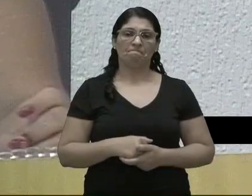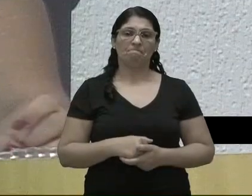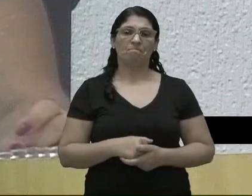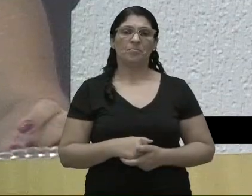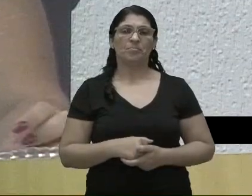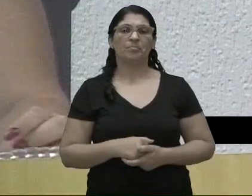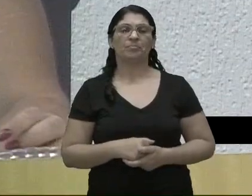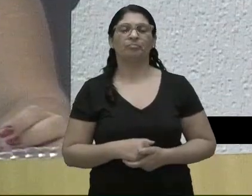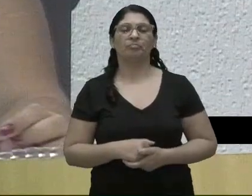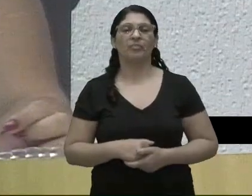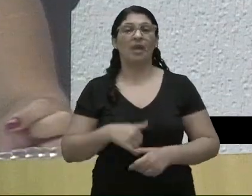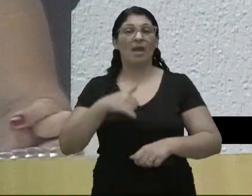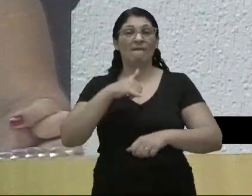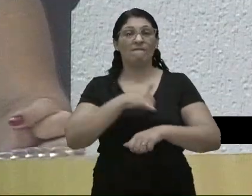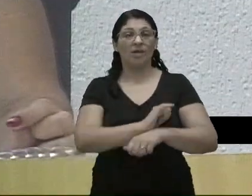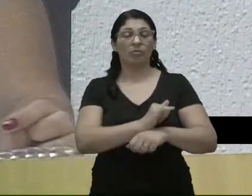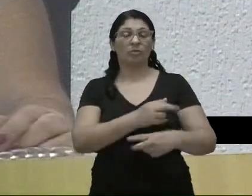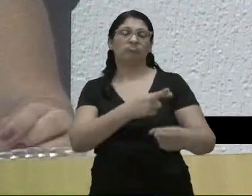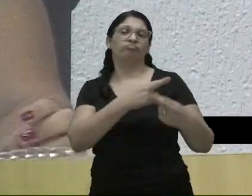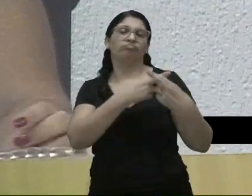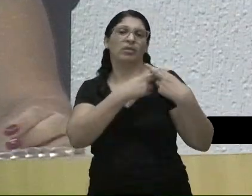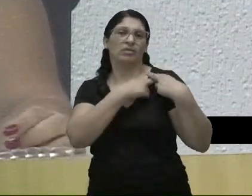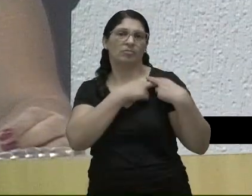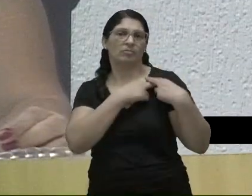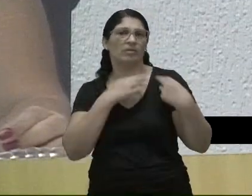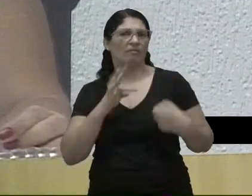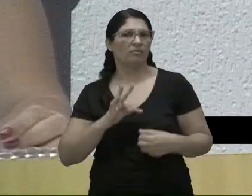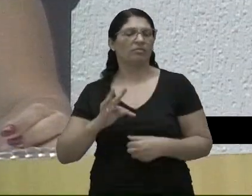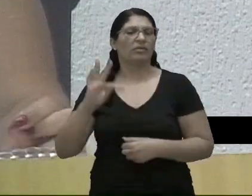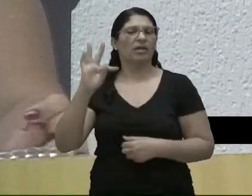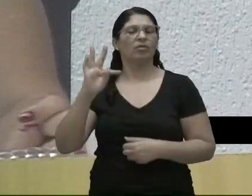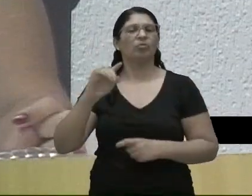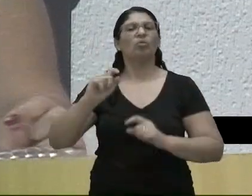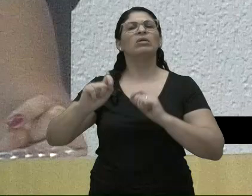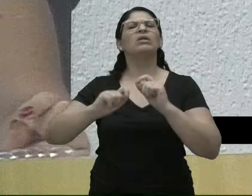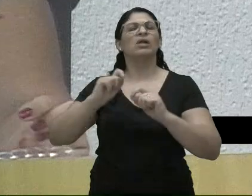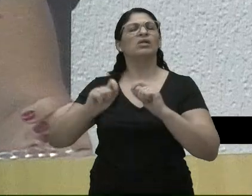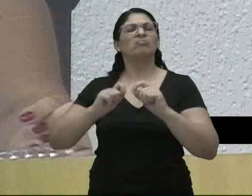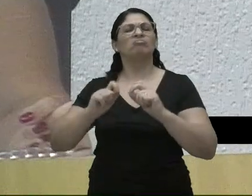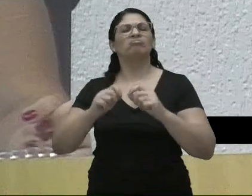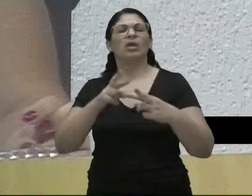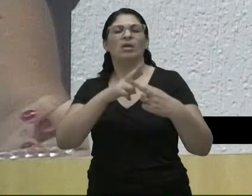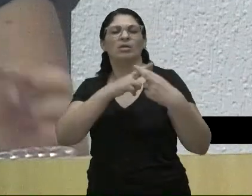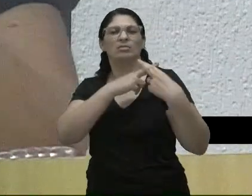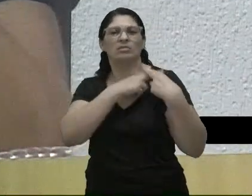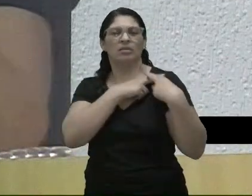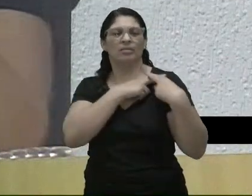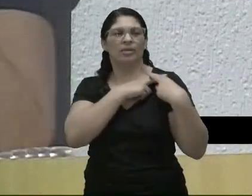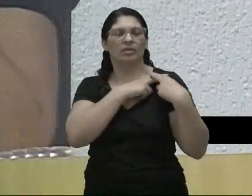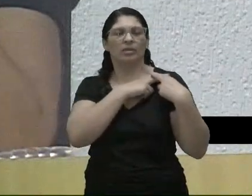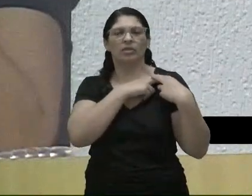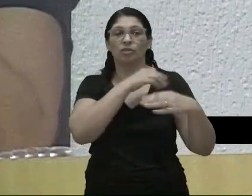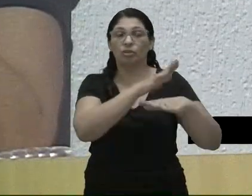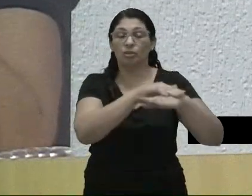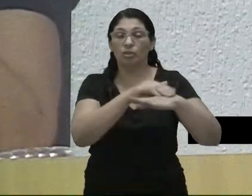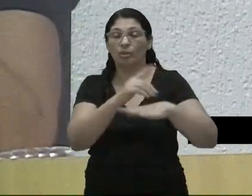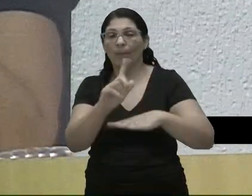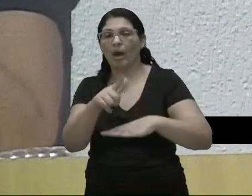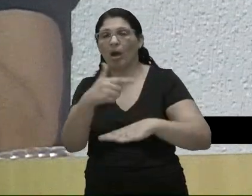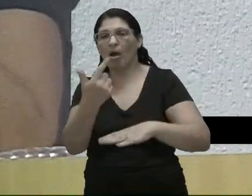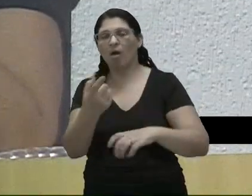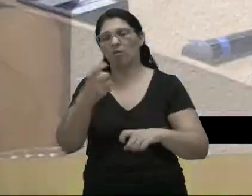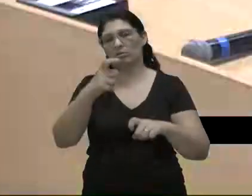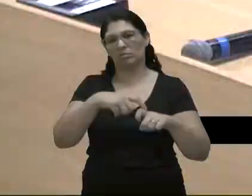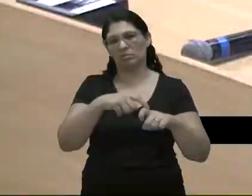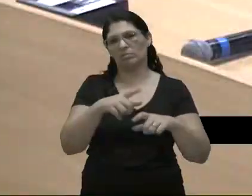na falta do responsável técnico, quem é responsável por convocar outros médicos na ausência